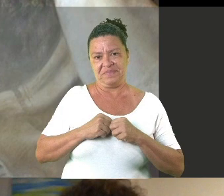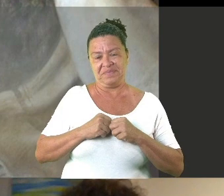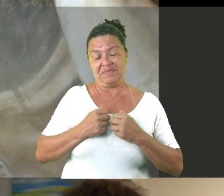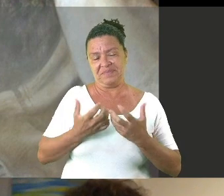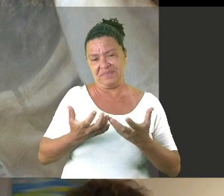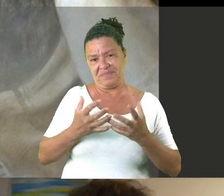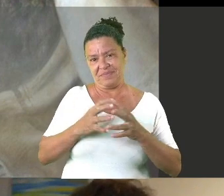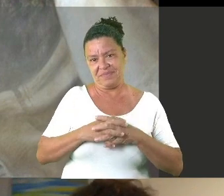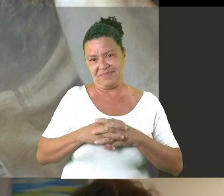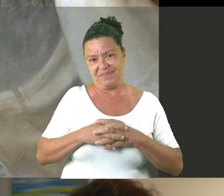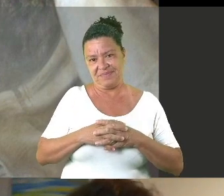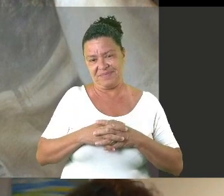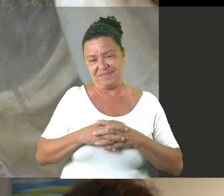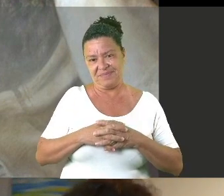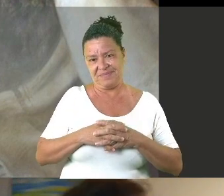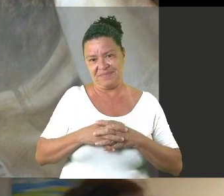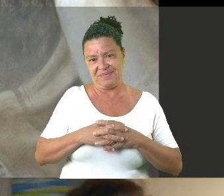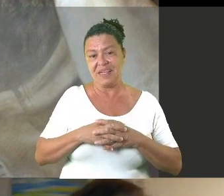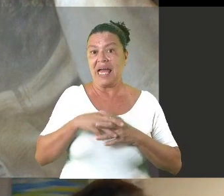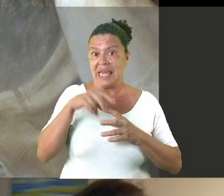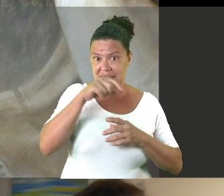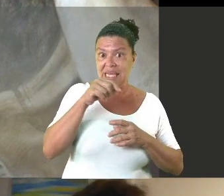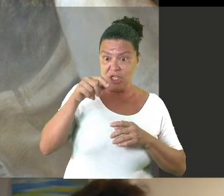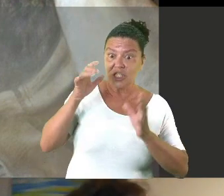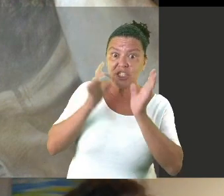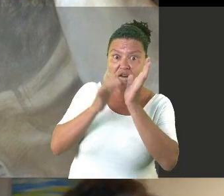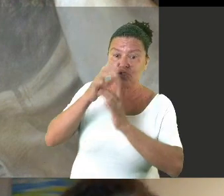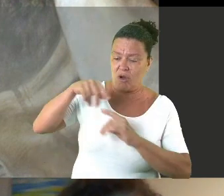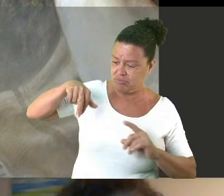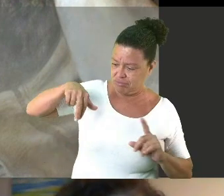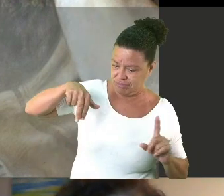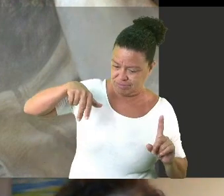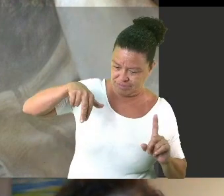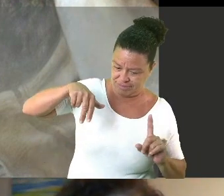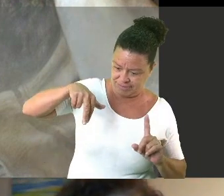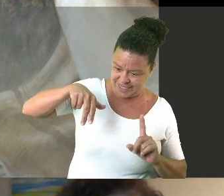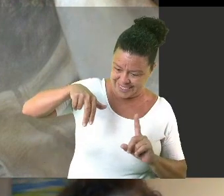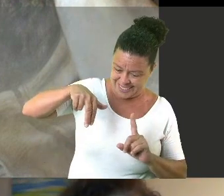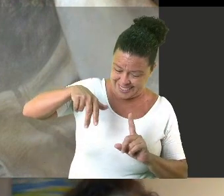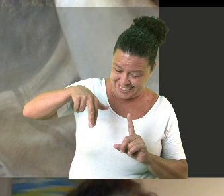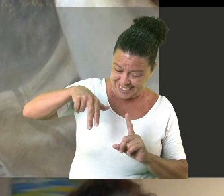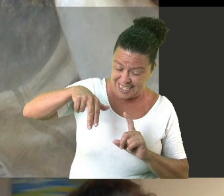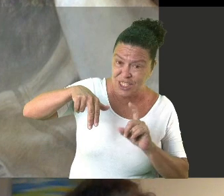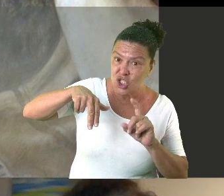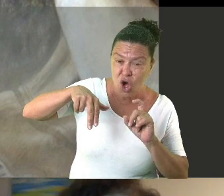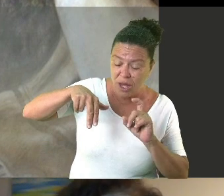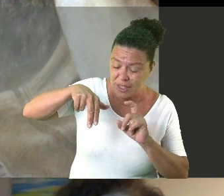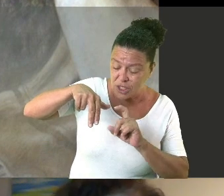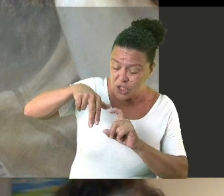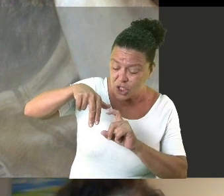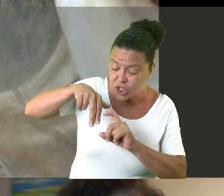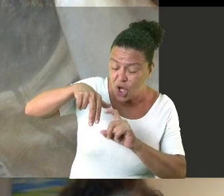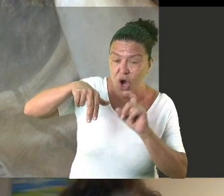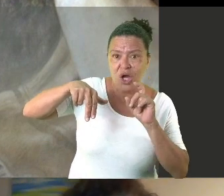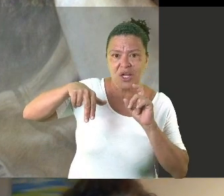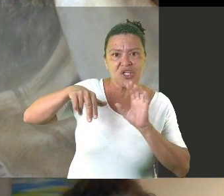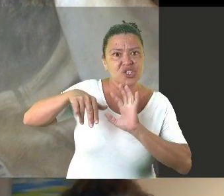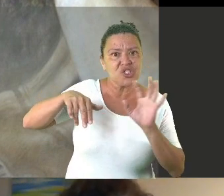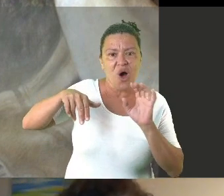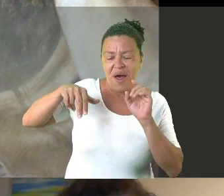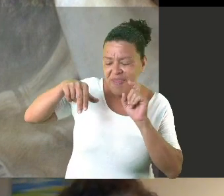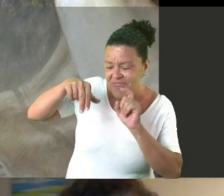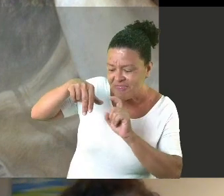Bom, ela assim fez, ela se aproximou o máximo que ela pôde e ela tocou